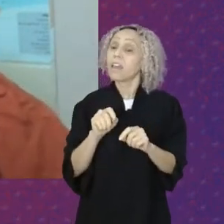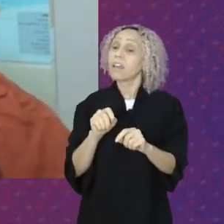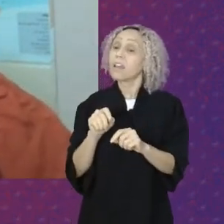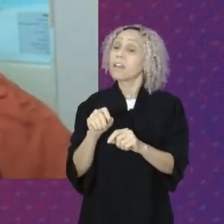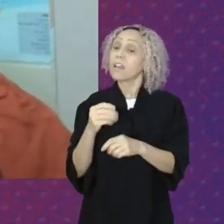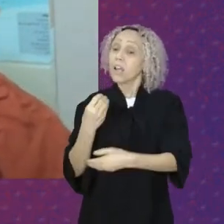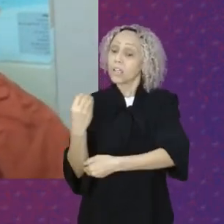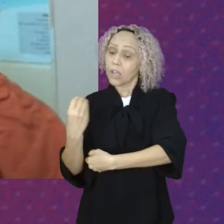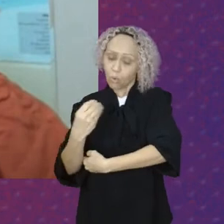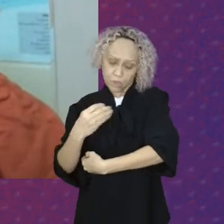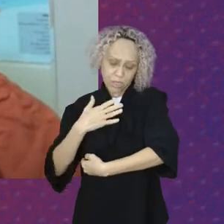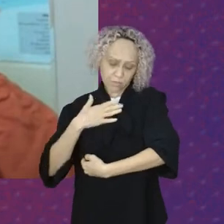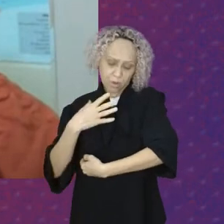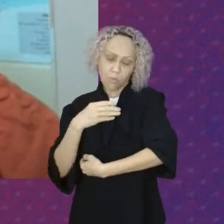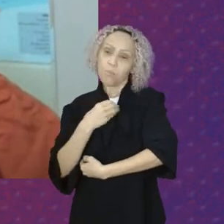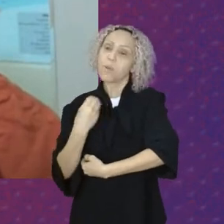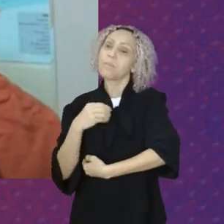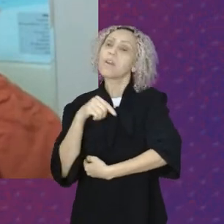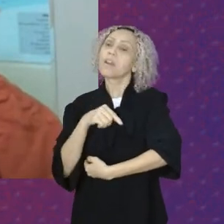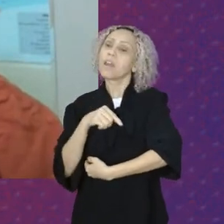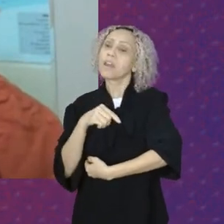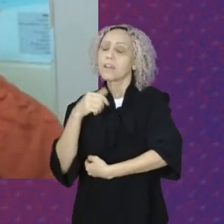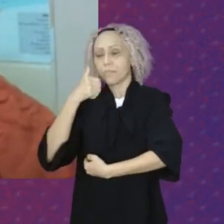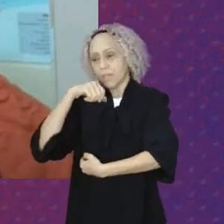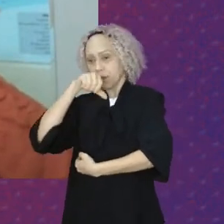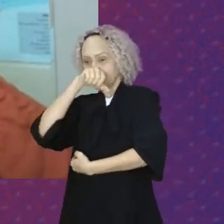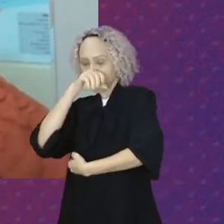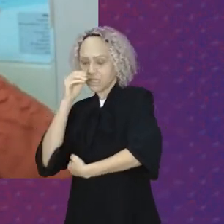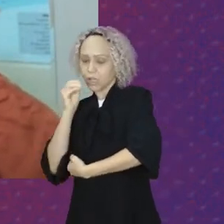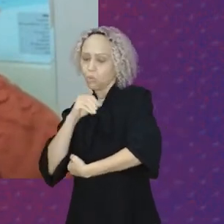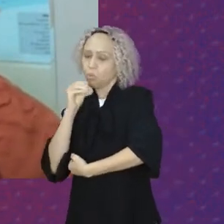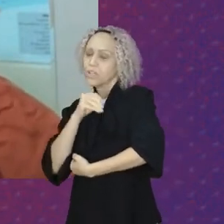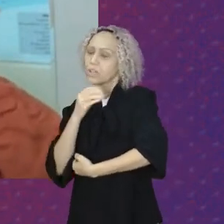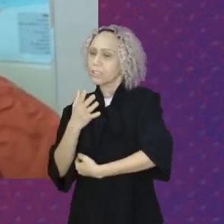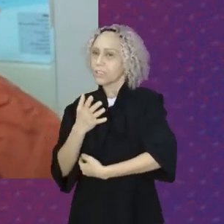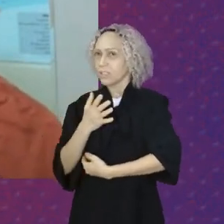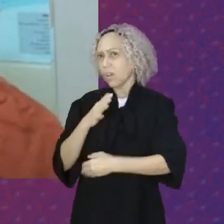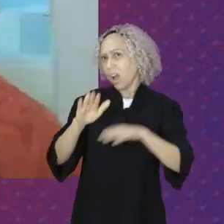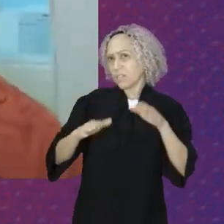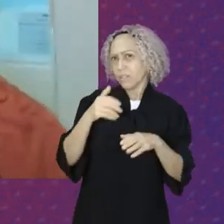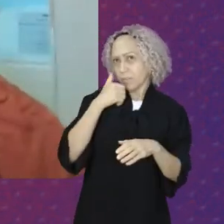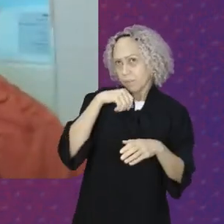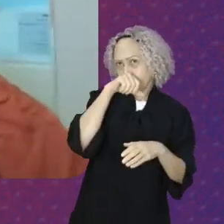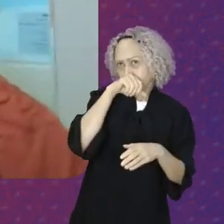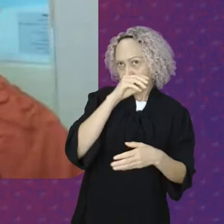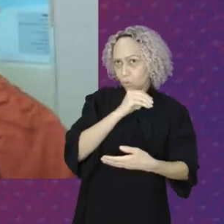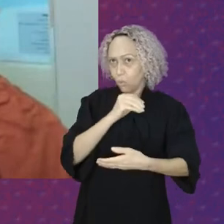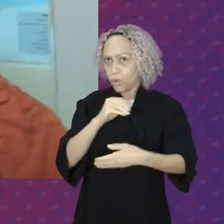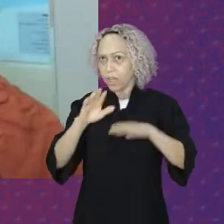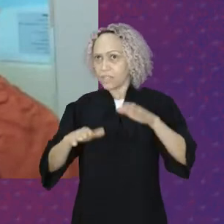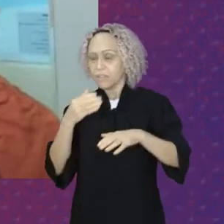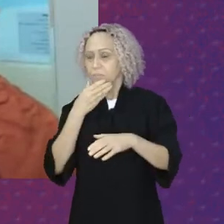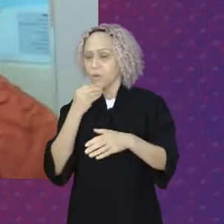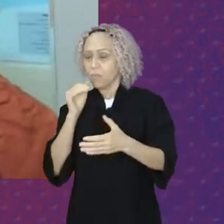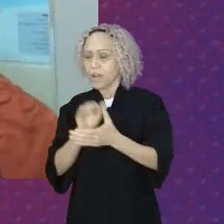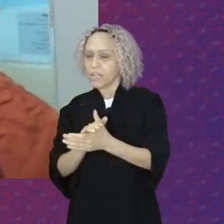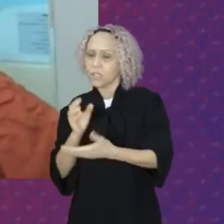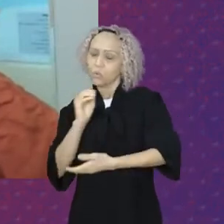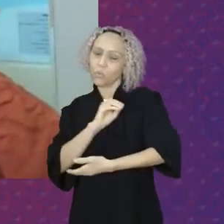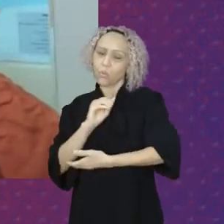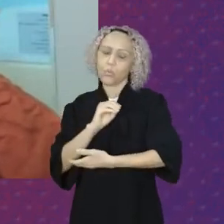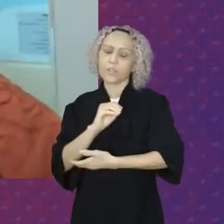perversa. E cuidar de uma criança não é fácil, é cansativo, você precisa